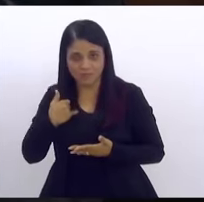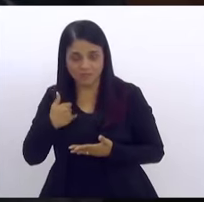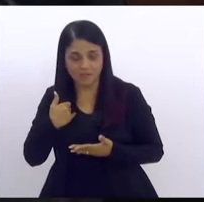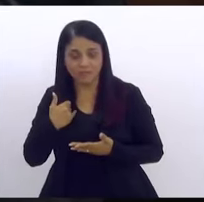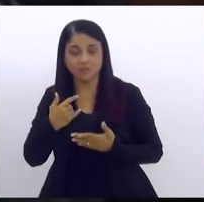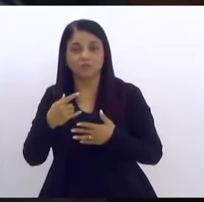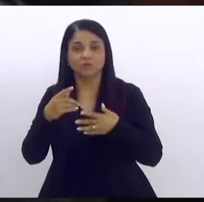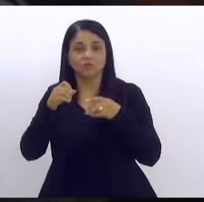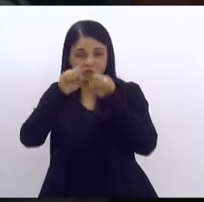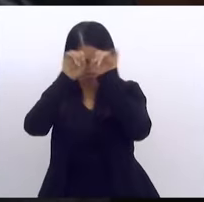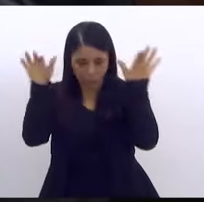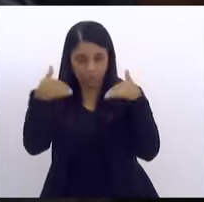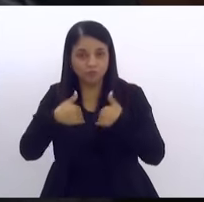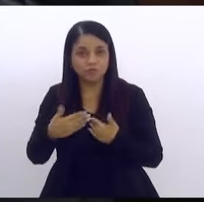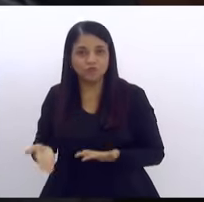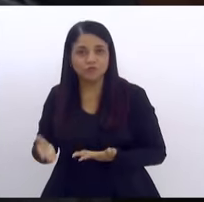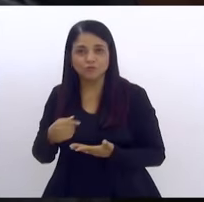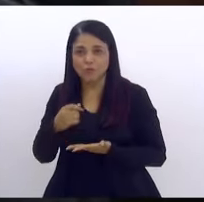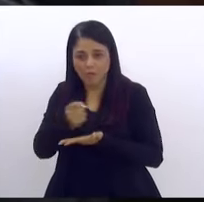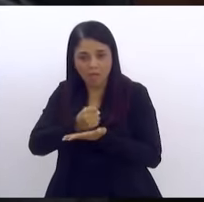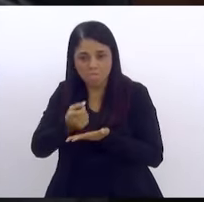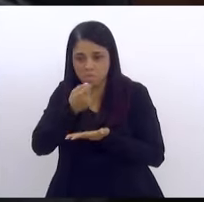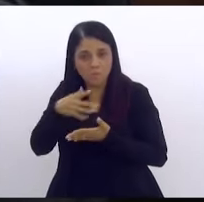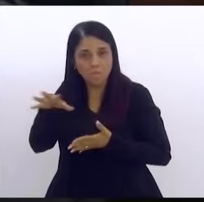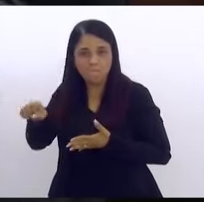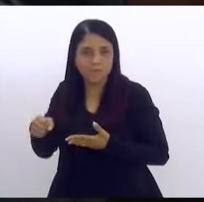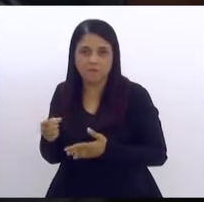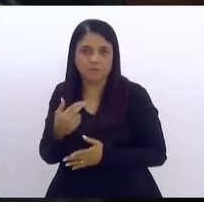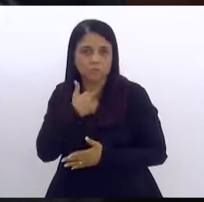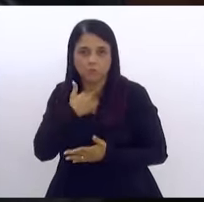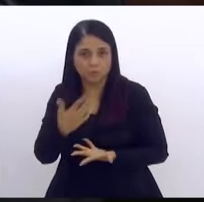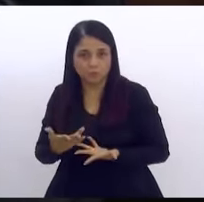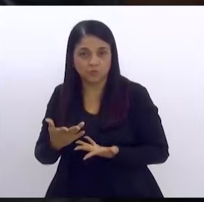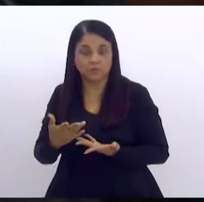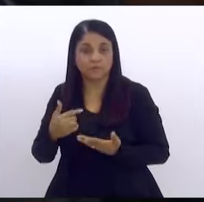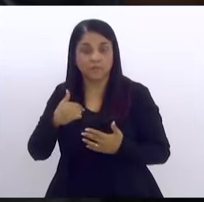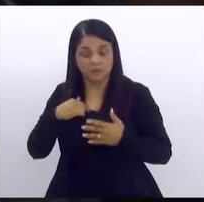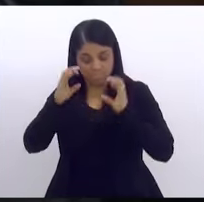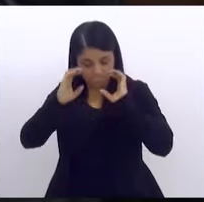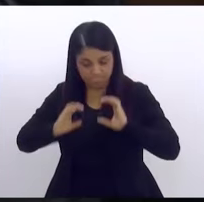aqui a indignação de um cidadão de Maricá,